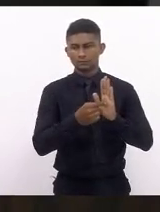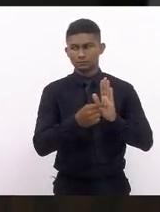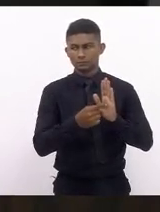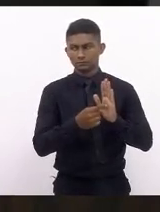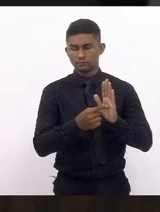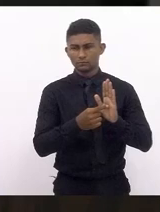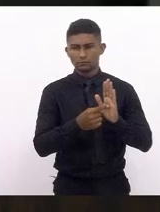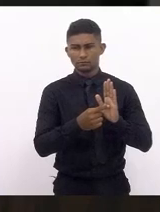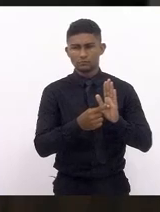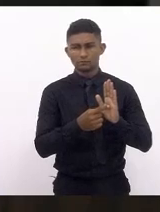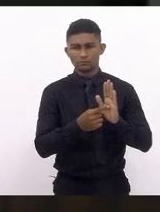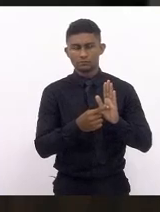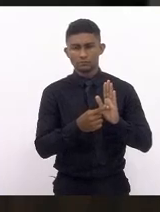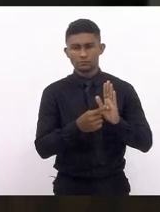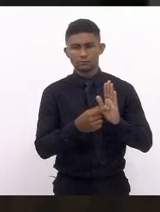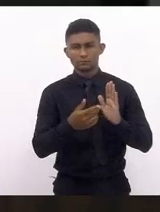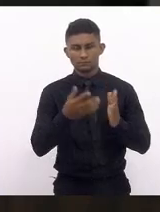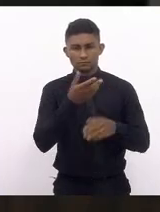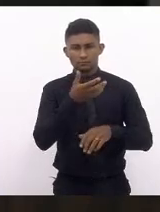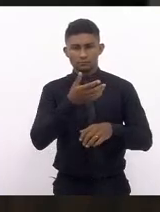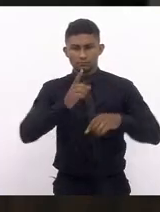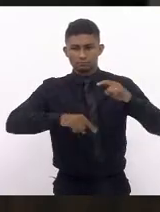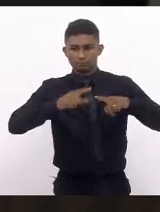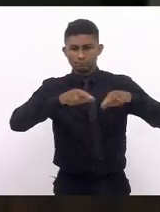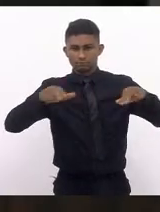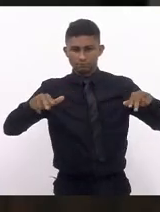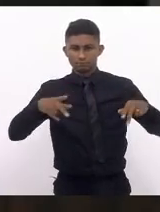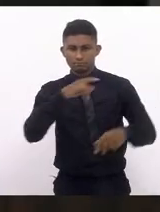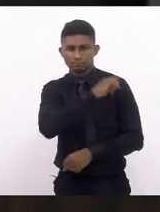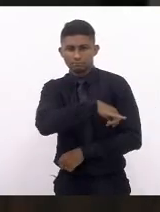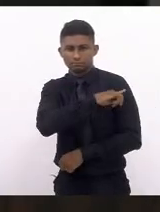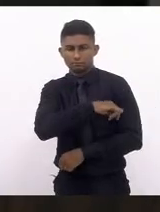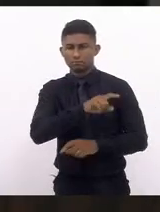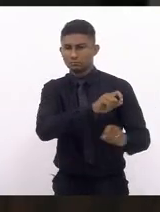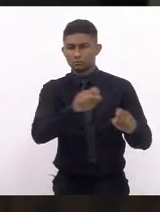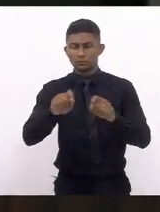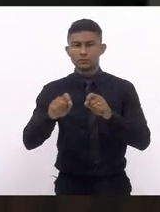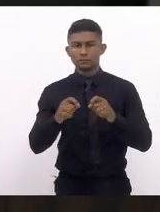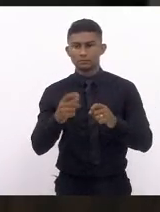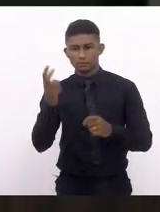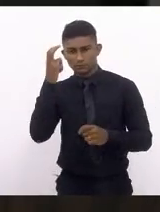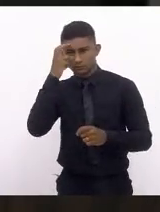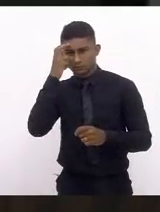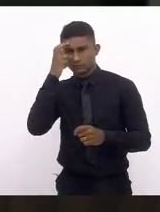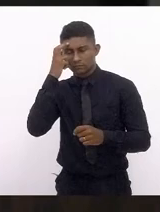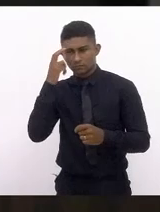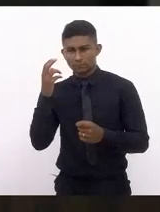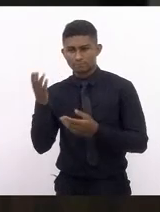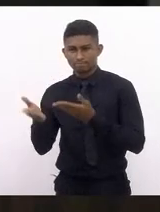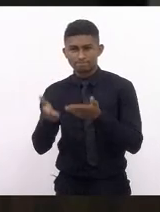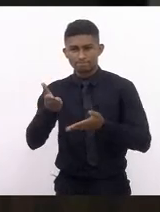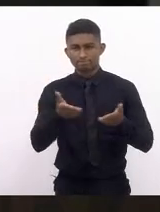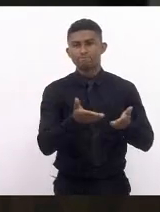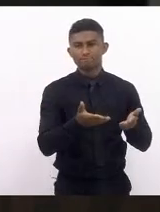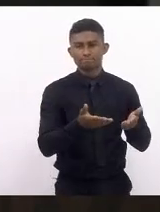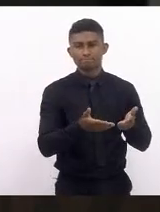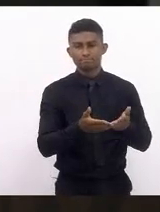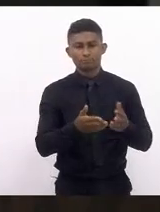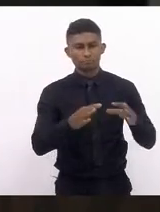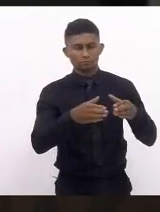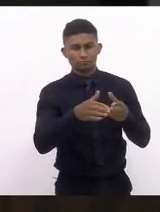Dionísio Lins considera patrimônio imaterial do Estado do Rio de Janeiro para fins de Preservação Cultural o Grêmio Recreativo Escola de Samba Império Serrano